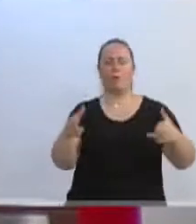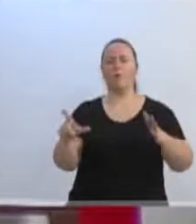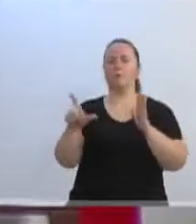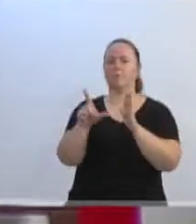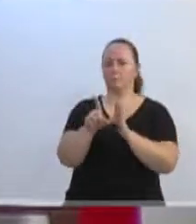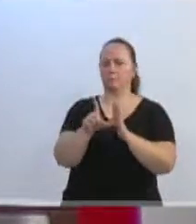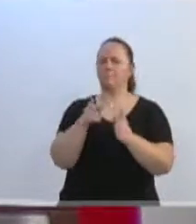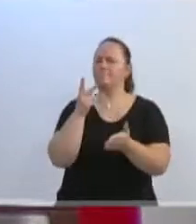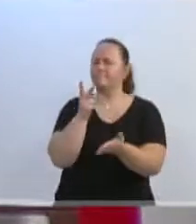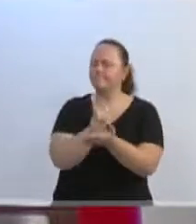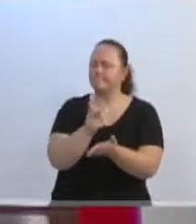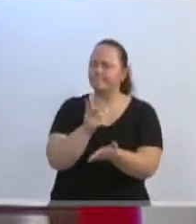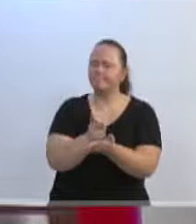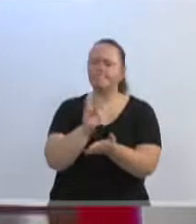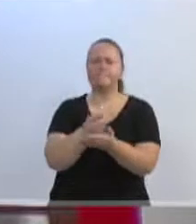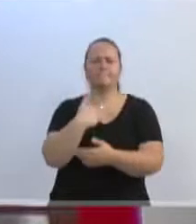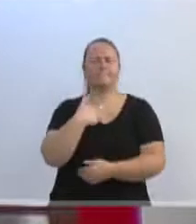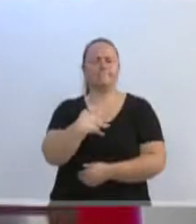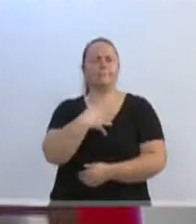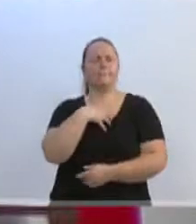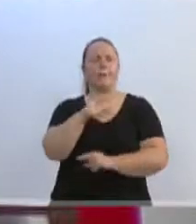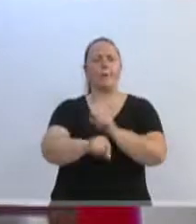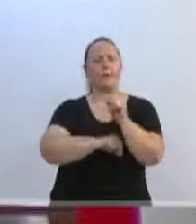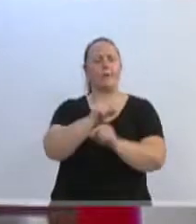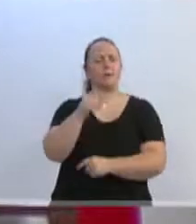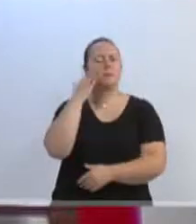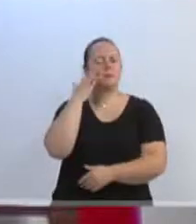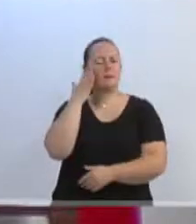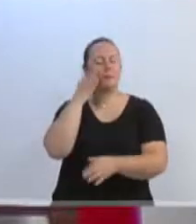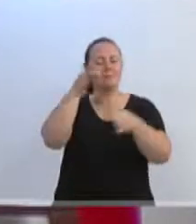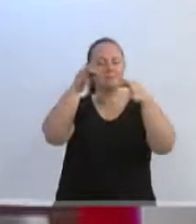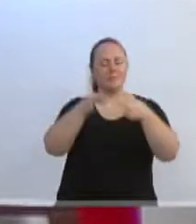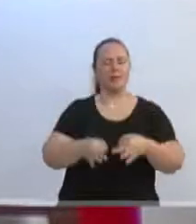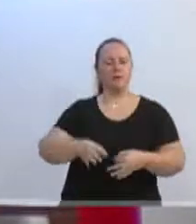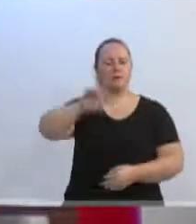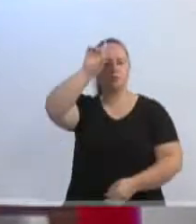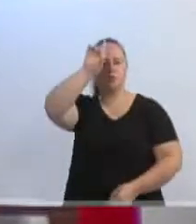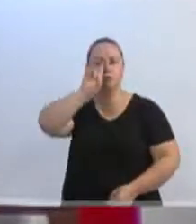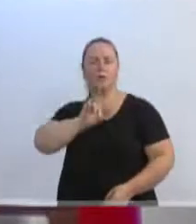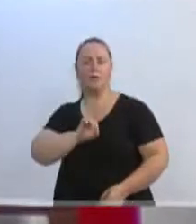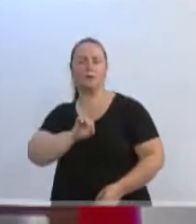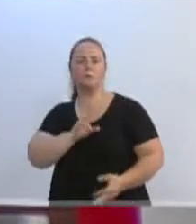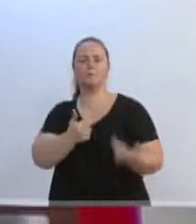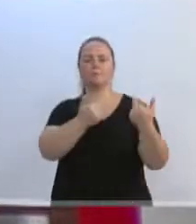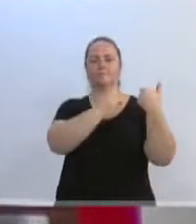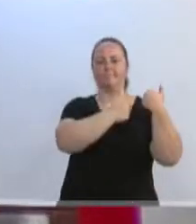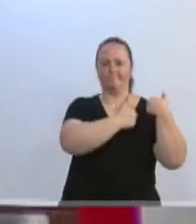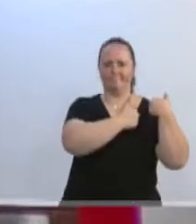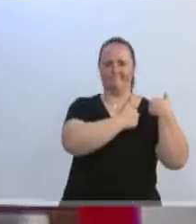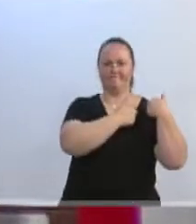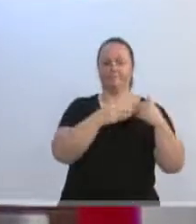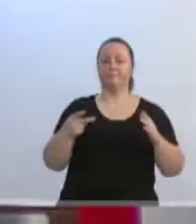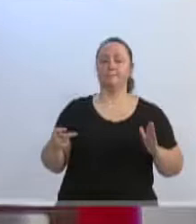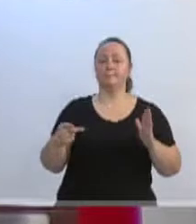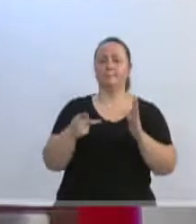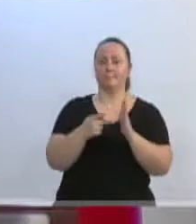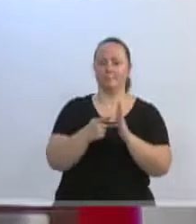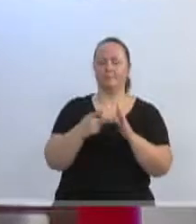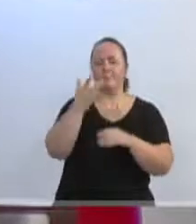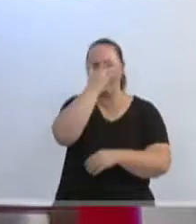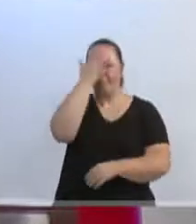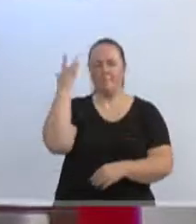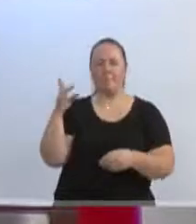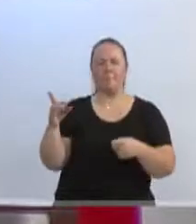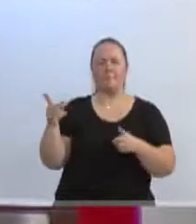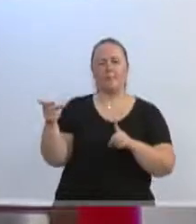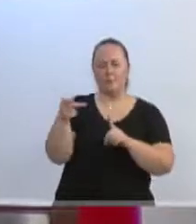fui muito tênue na linha de saber o que é direito e dever de consumidor. Todo consumidor e todo comerciante tem seus